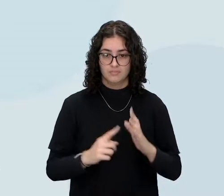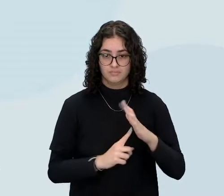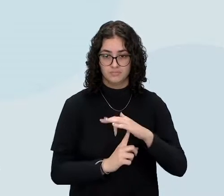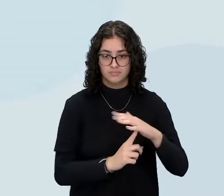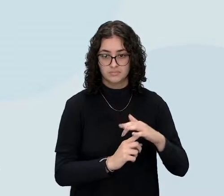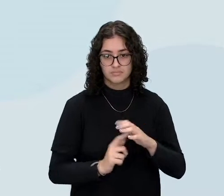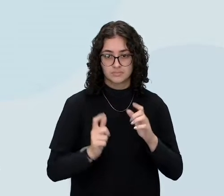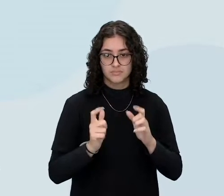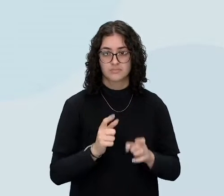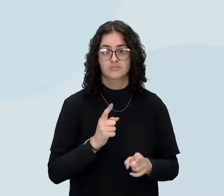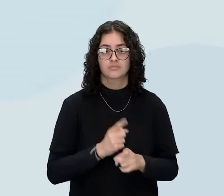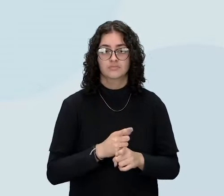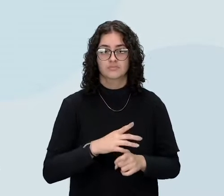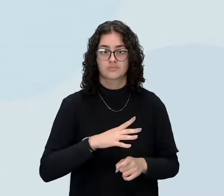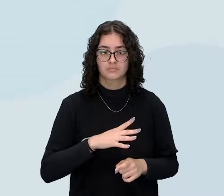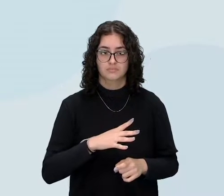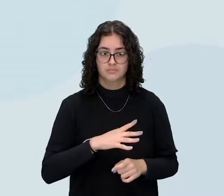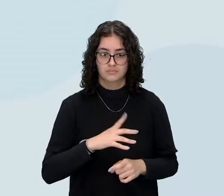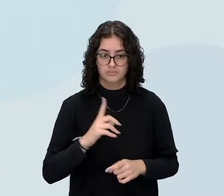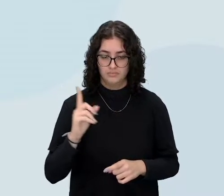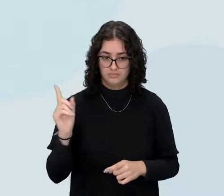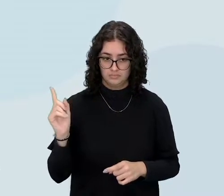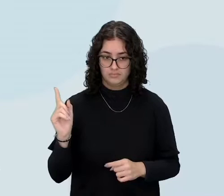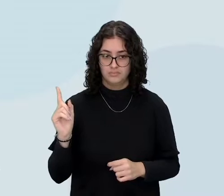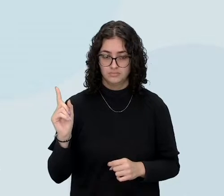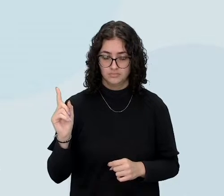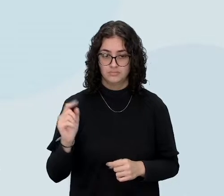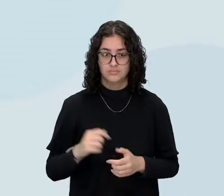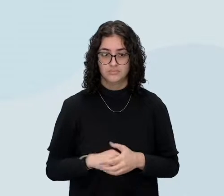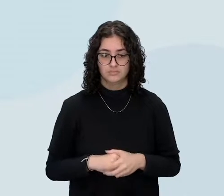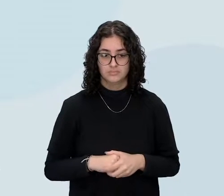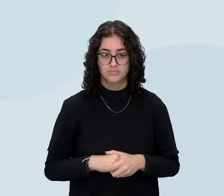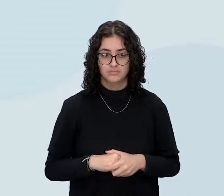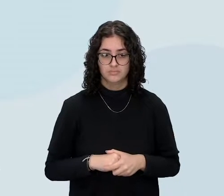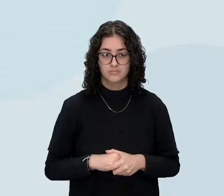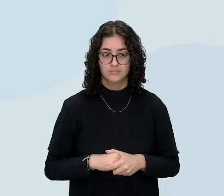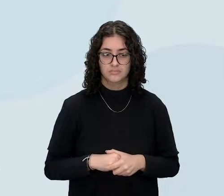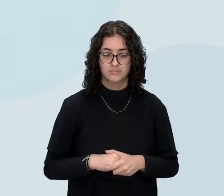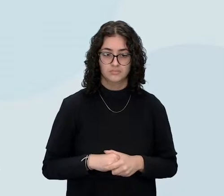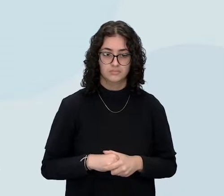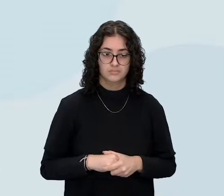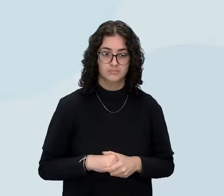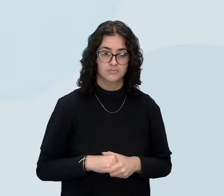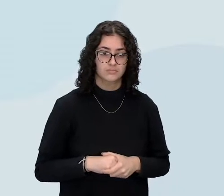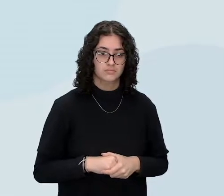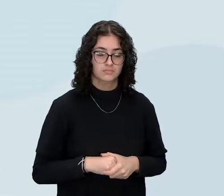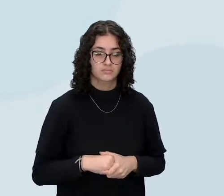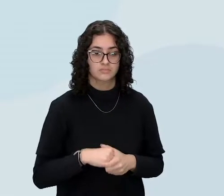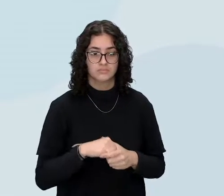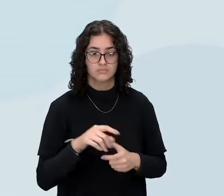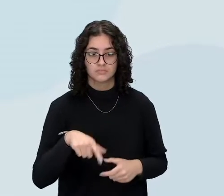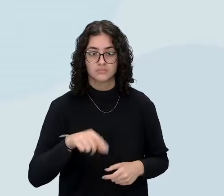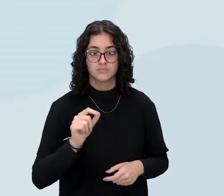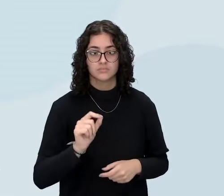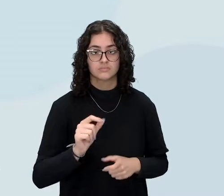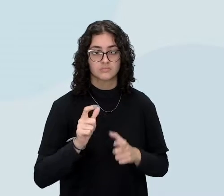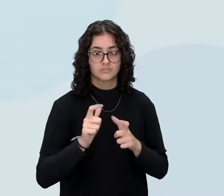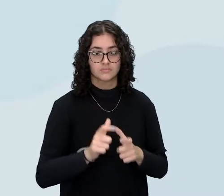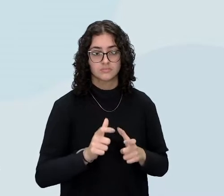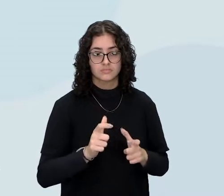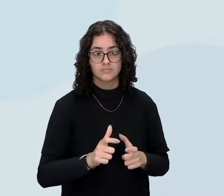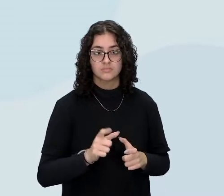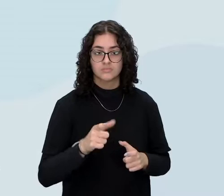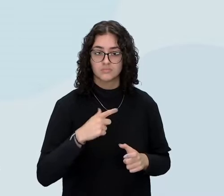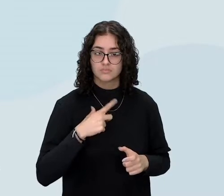as cidades de Apiaí e Itaporanga. Bom, ele é considerado uma das unidades